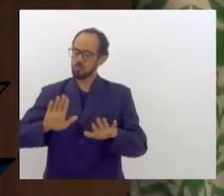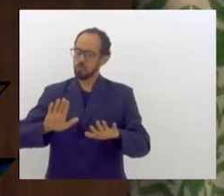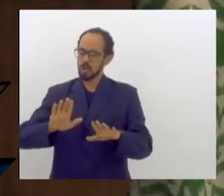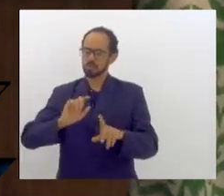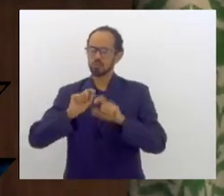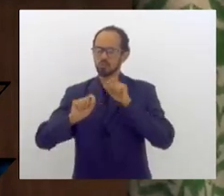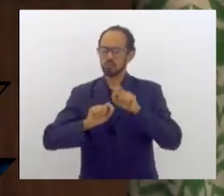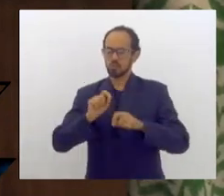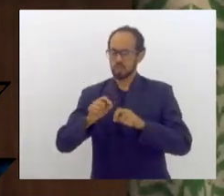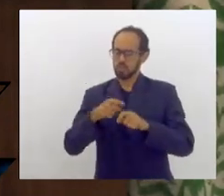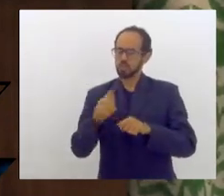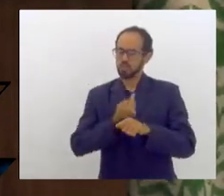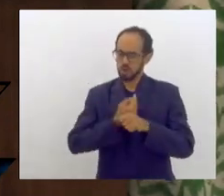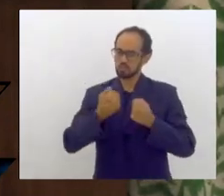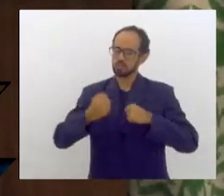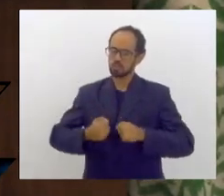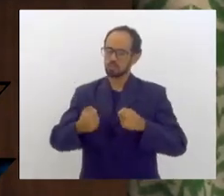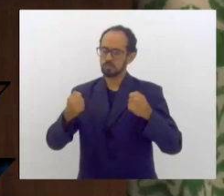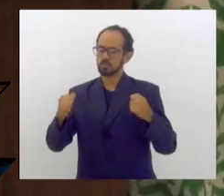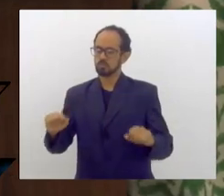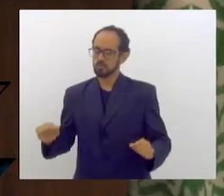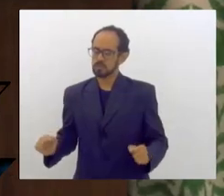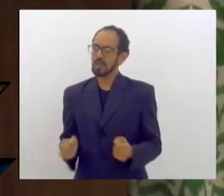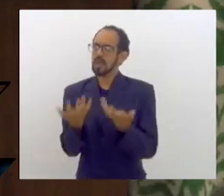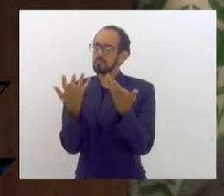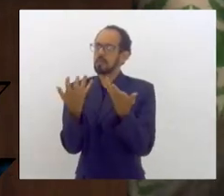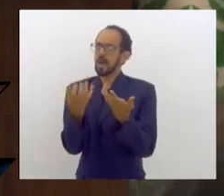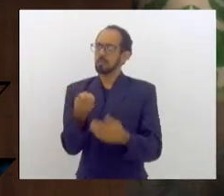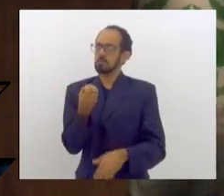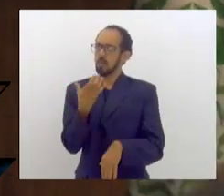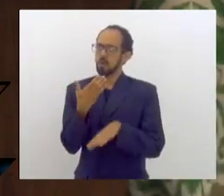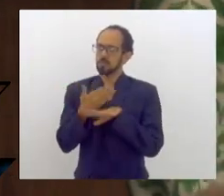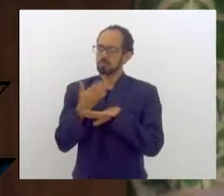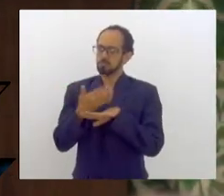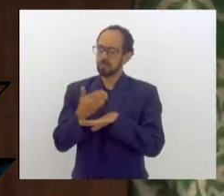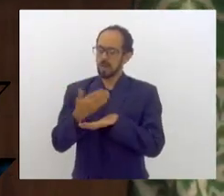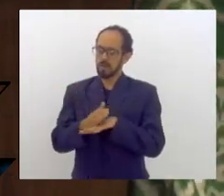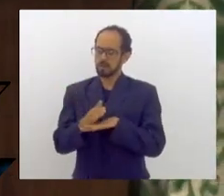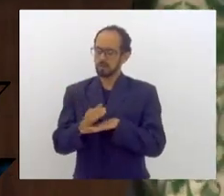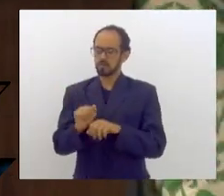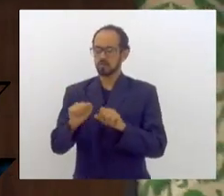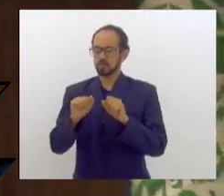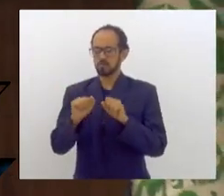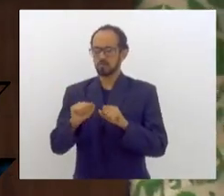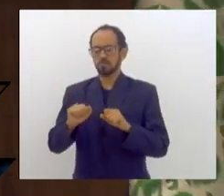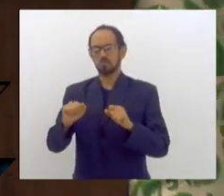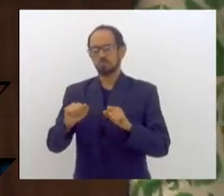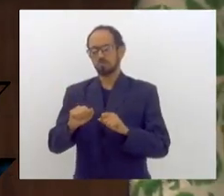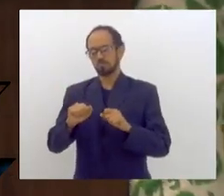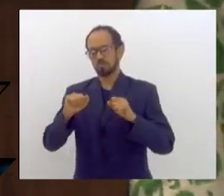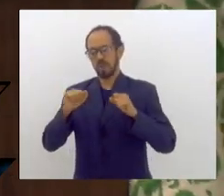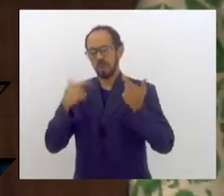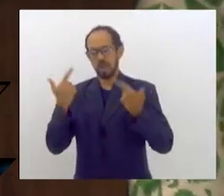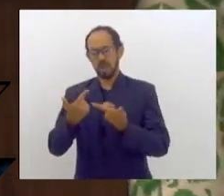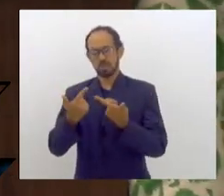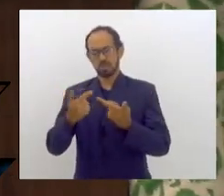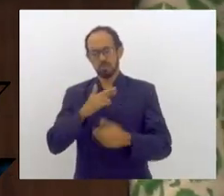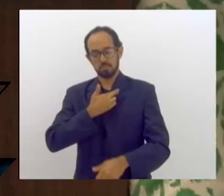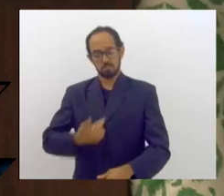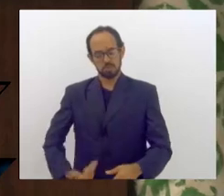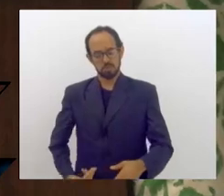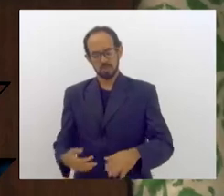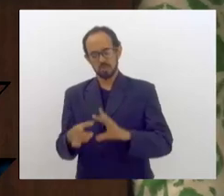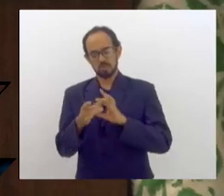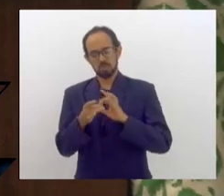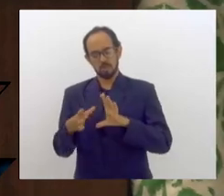que a gente pode celebrar boas práticas num parlamento republicano e democrático, e que todo mundo aqui que está